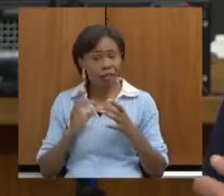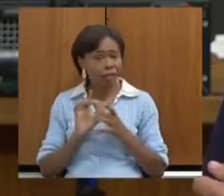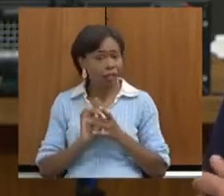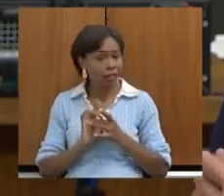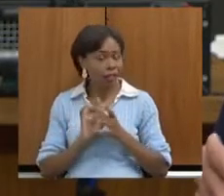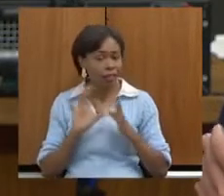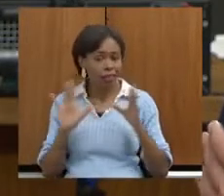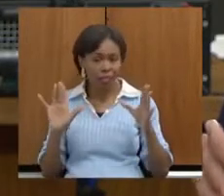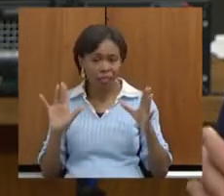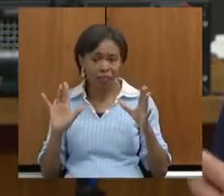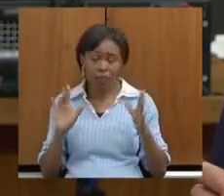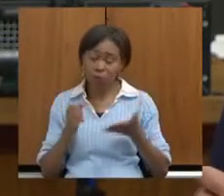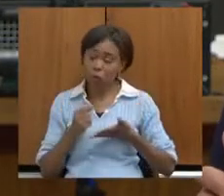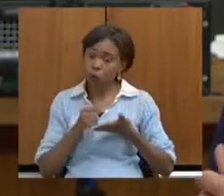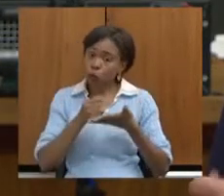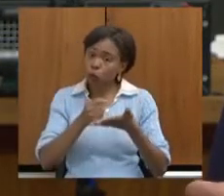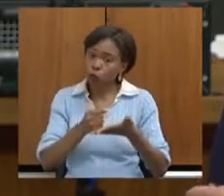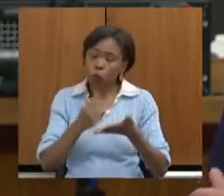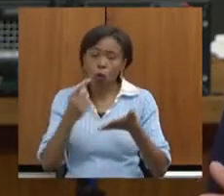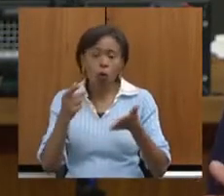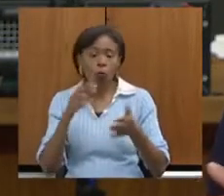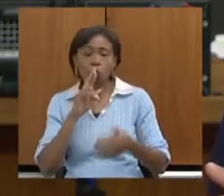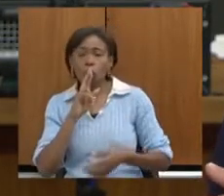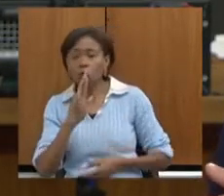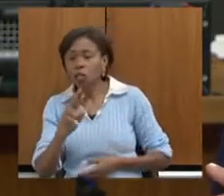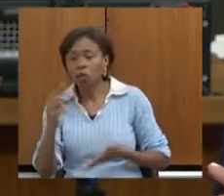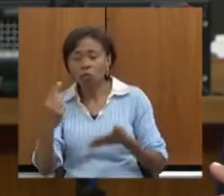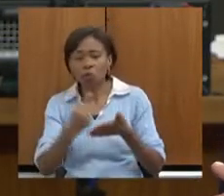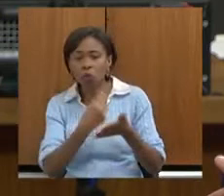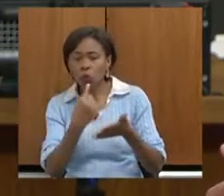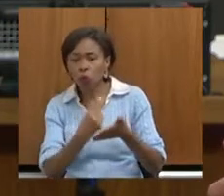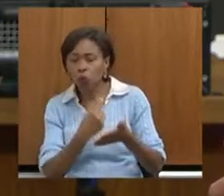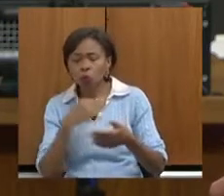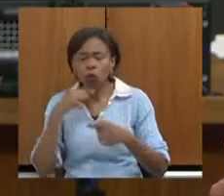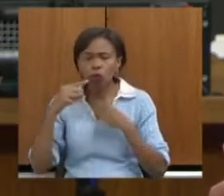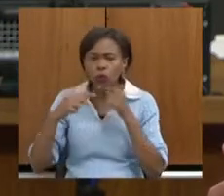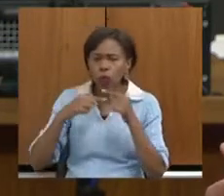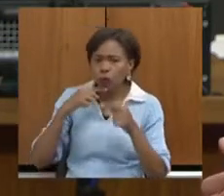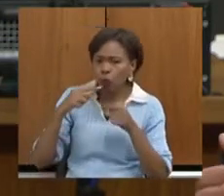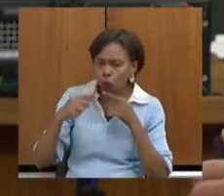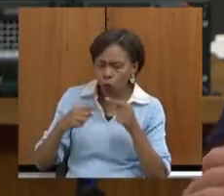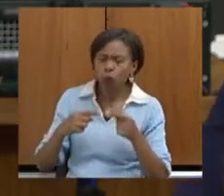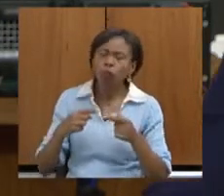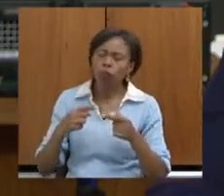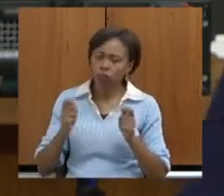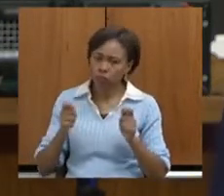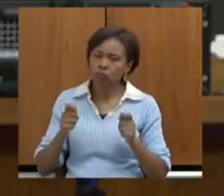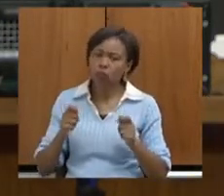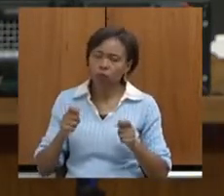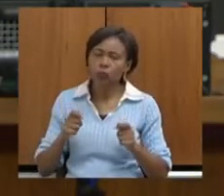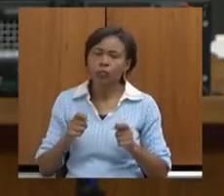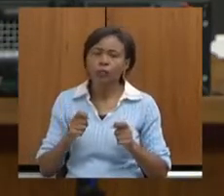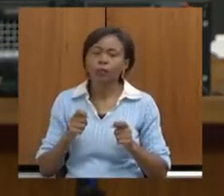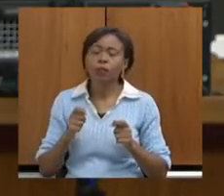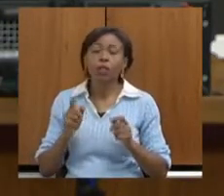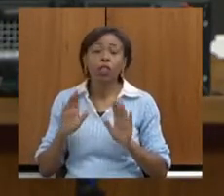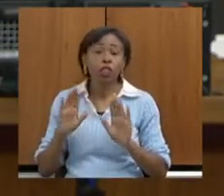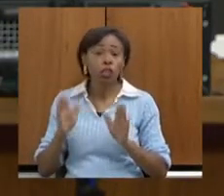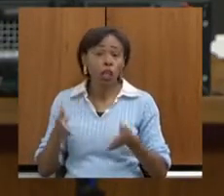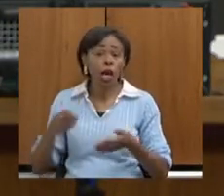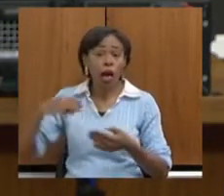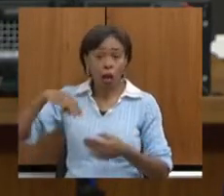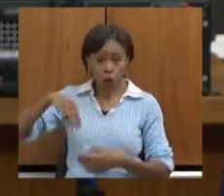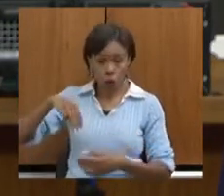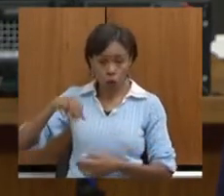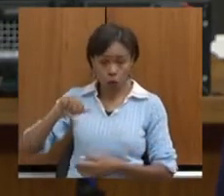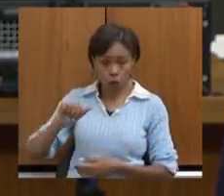de todos e todas para questionamentos perguntas dúvidas nós já fizemos algumas reuniões com o mab